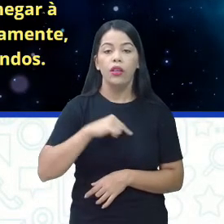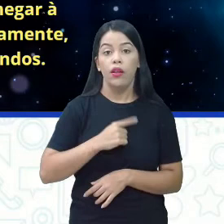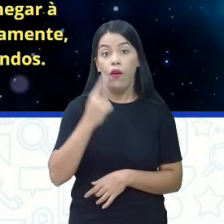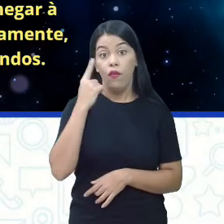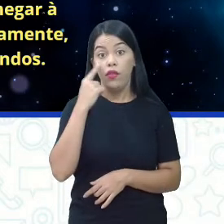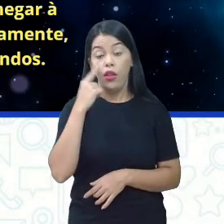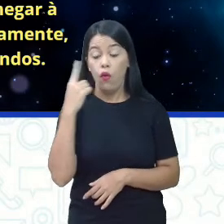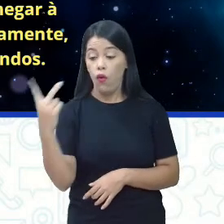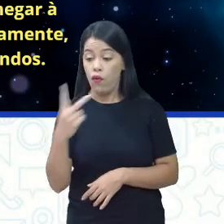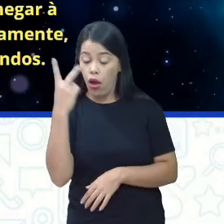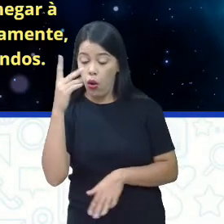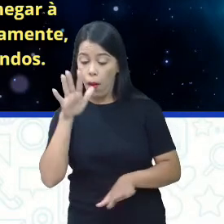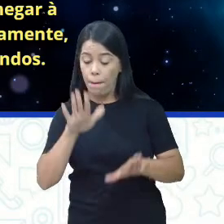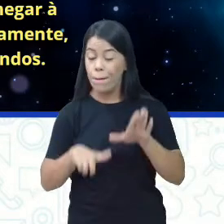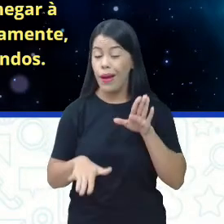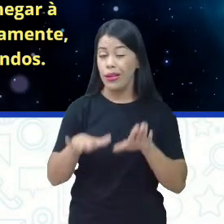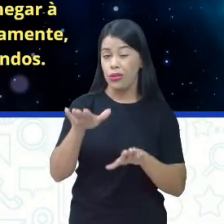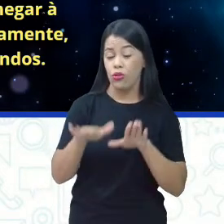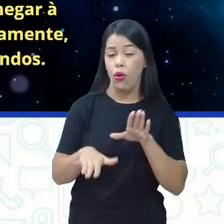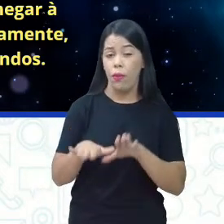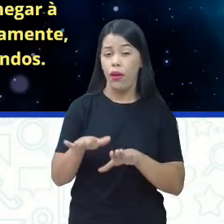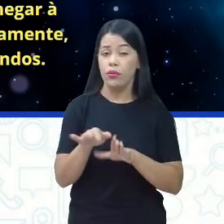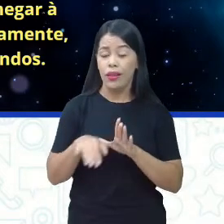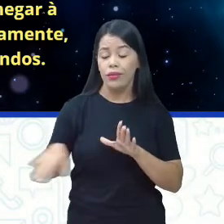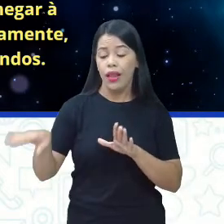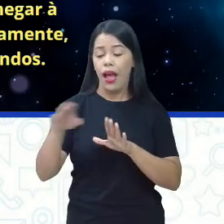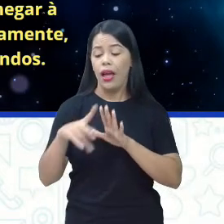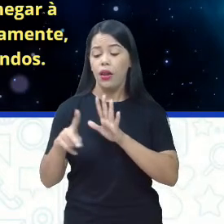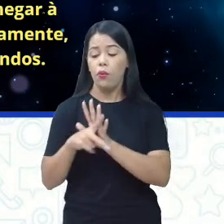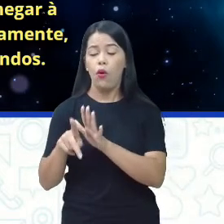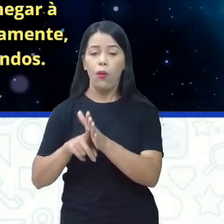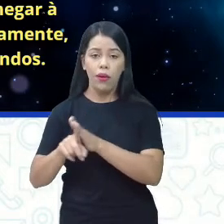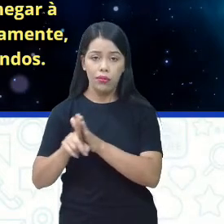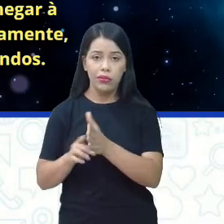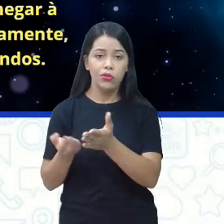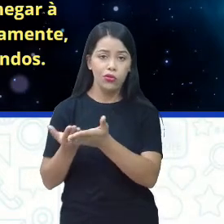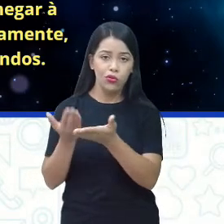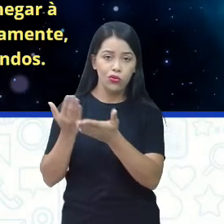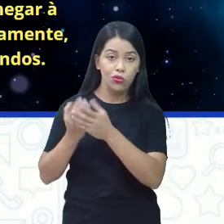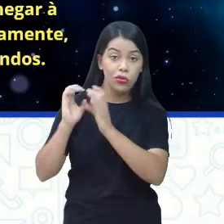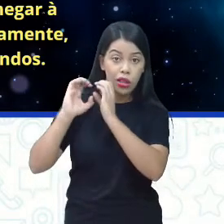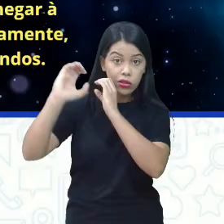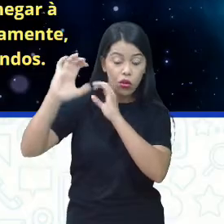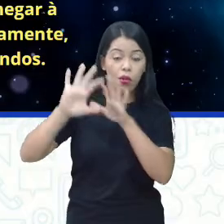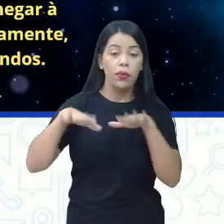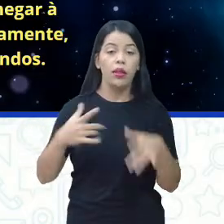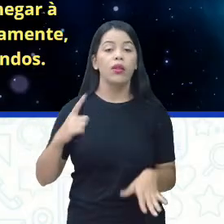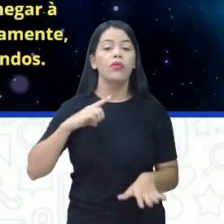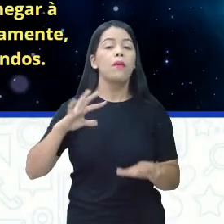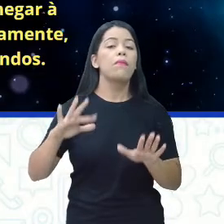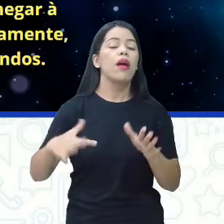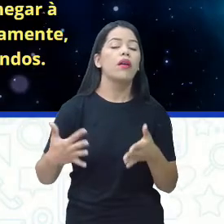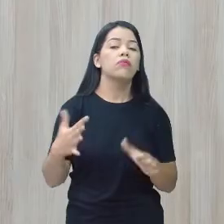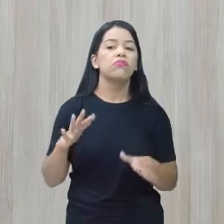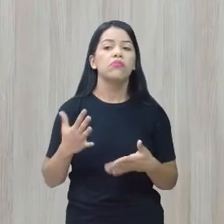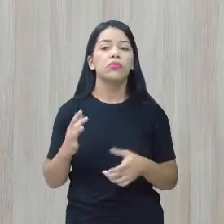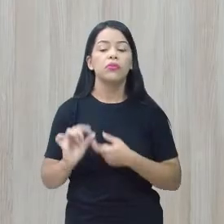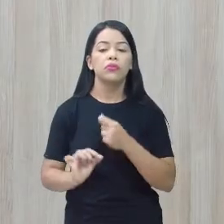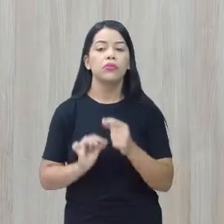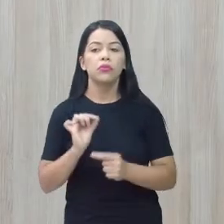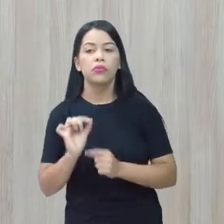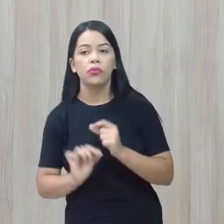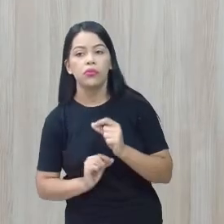né, na ideia da astronomia, para essa aproximação, né, no valor mais aproximado aí,